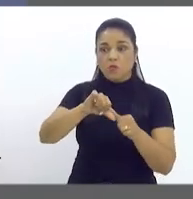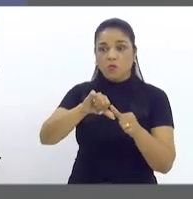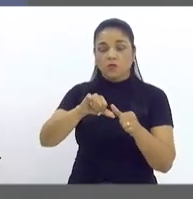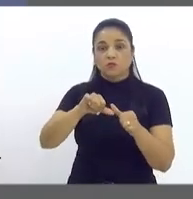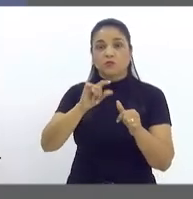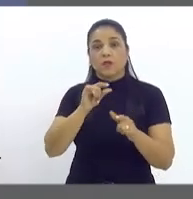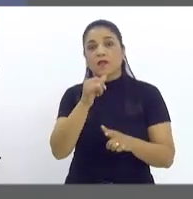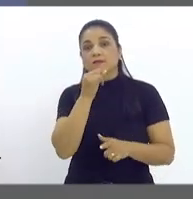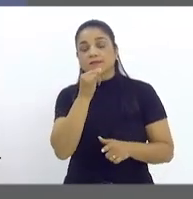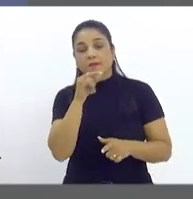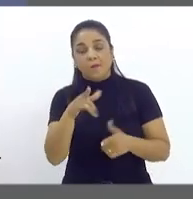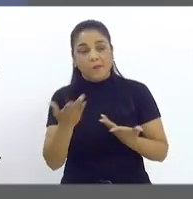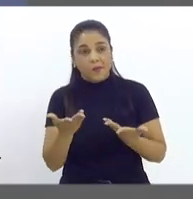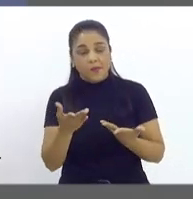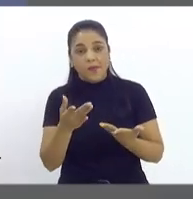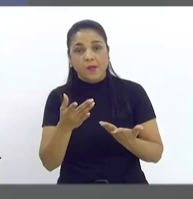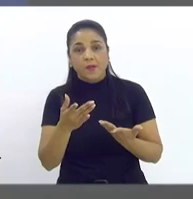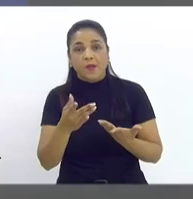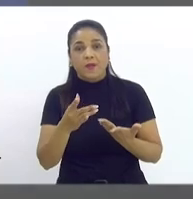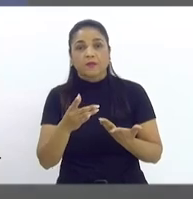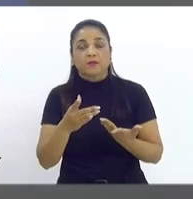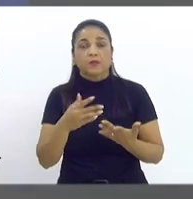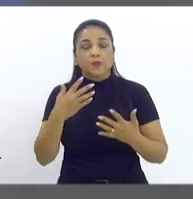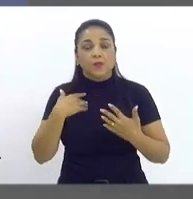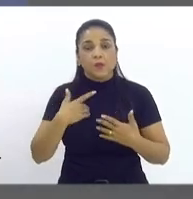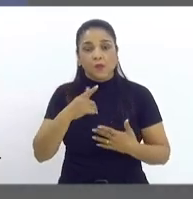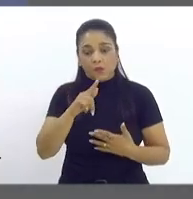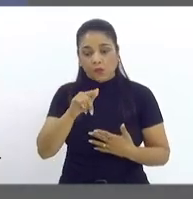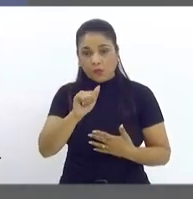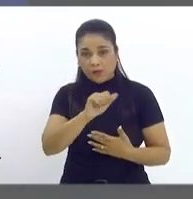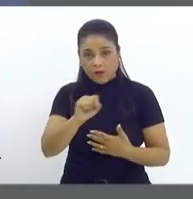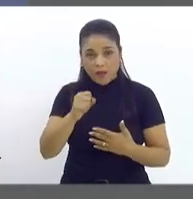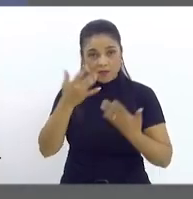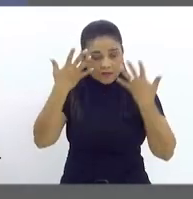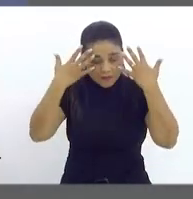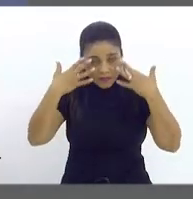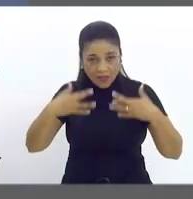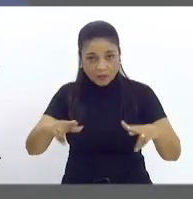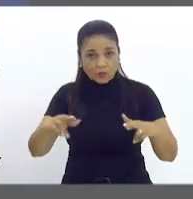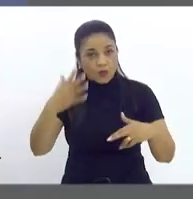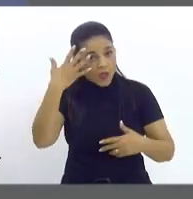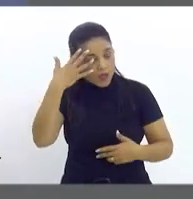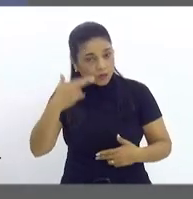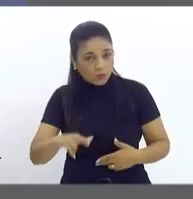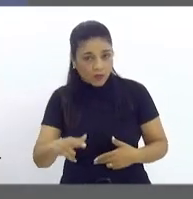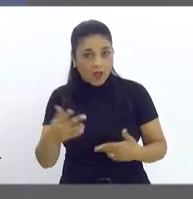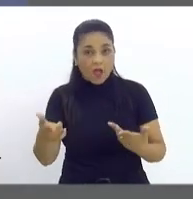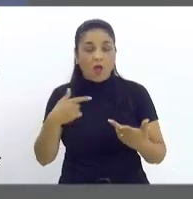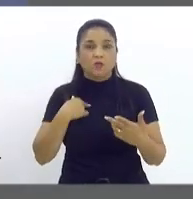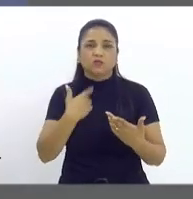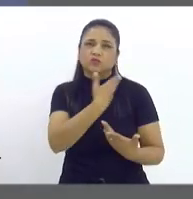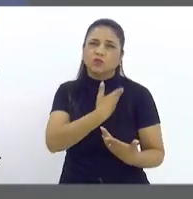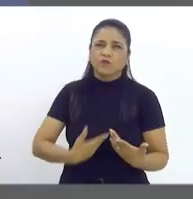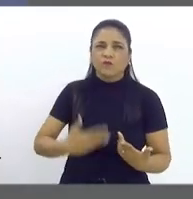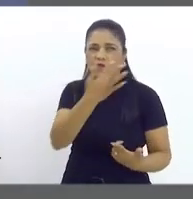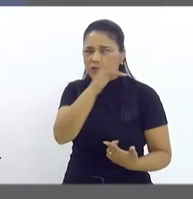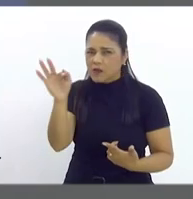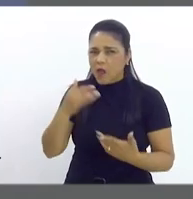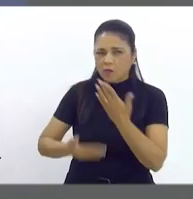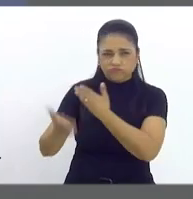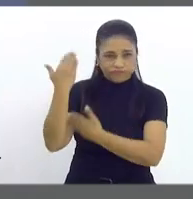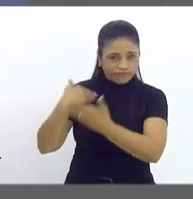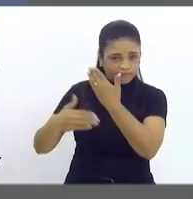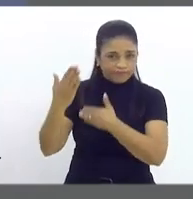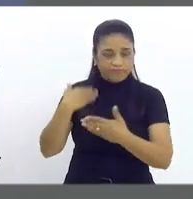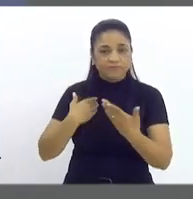E, com isso, a priorização do gás natural para as termoelétricas feito na época pelo governo federal, para que a gente não